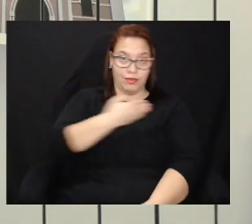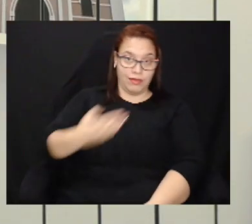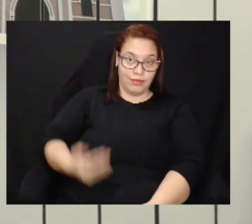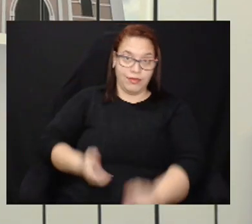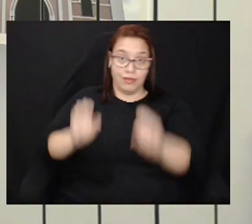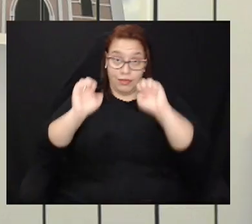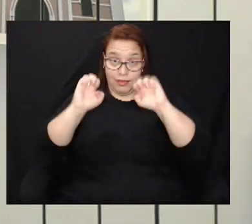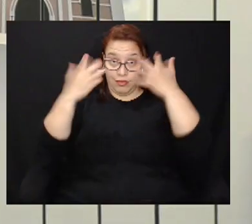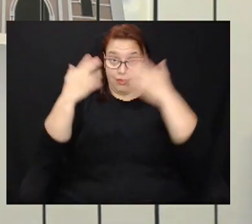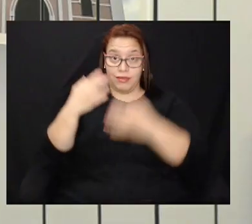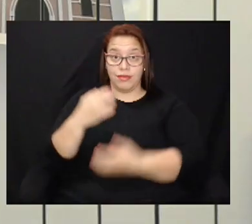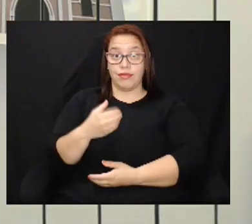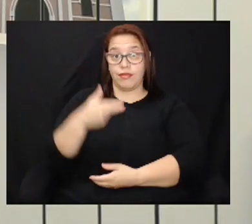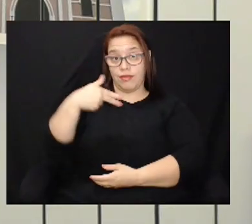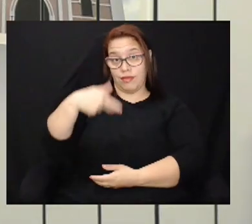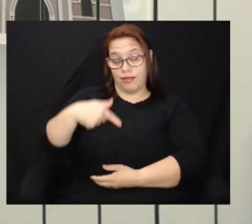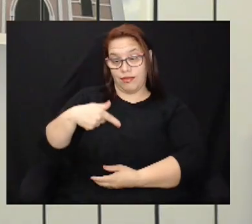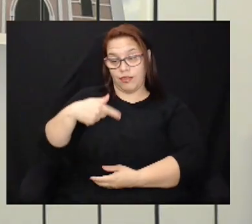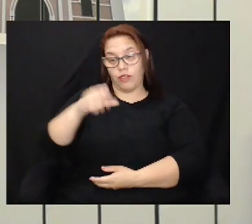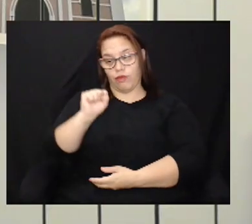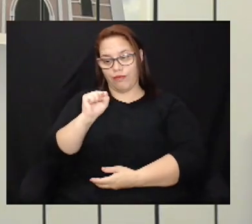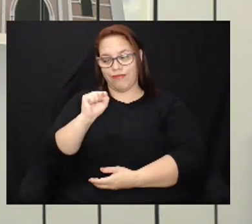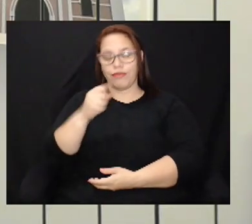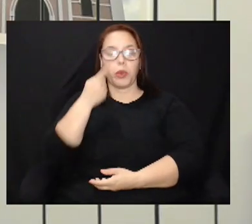último dia 28. Confira como foi.